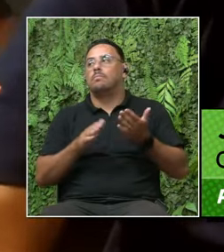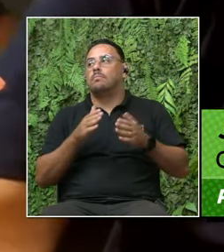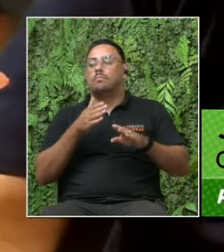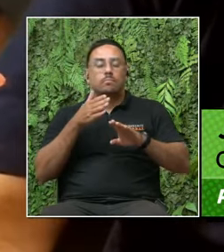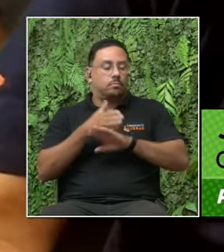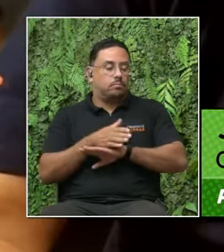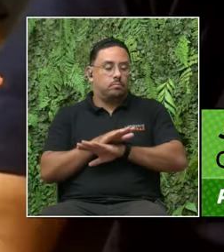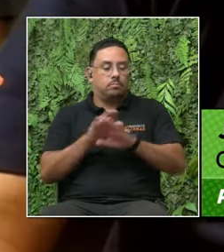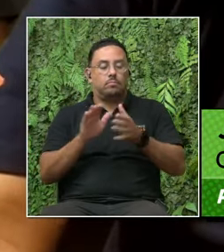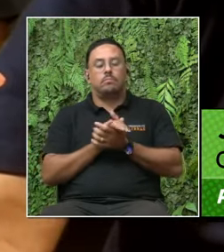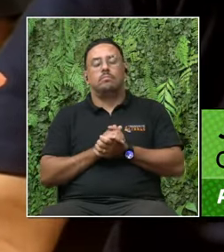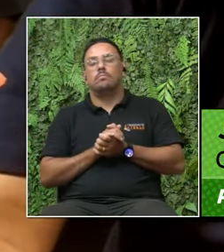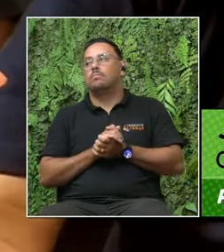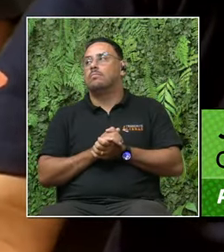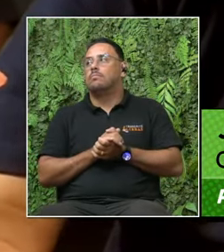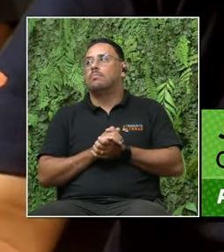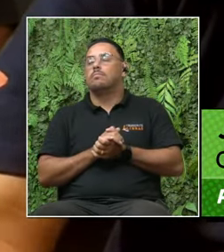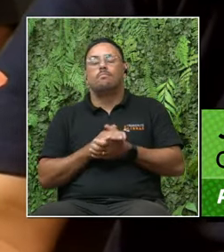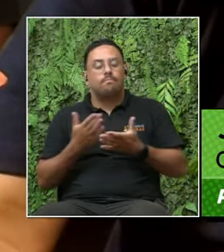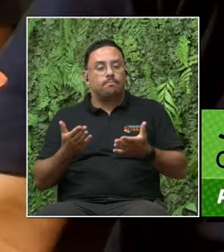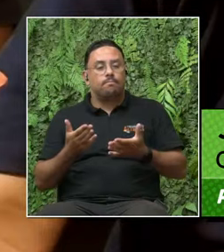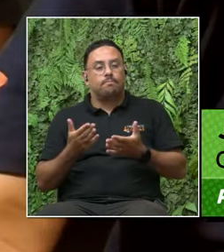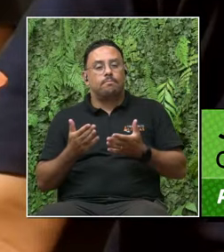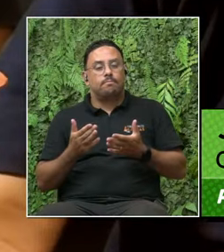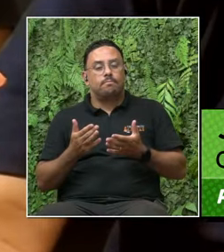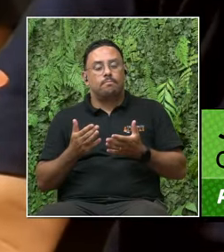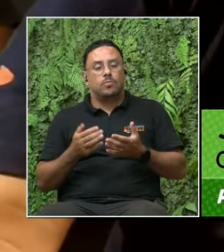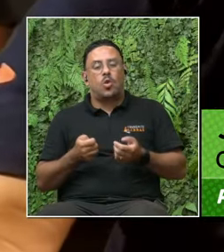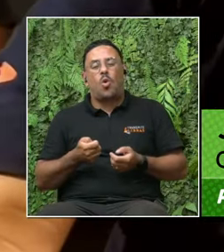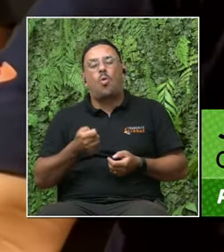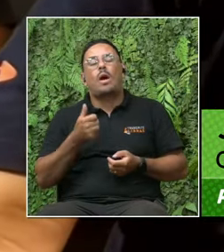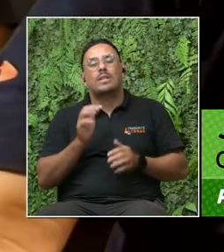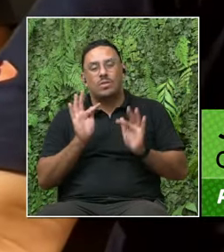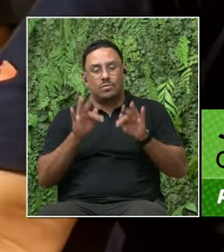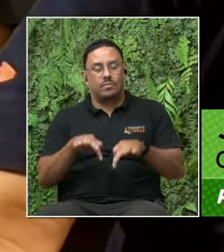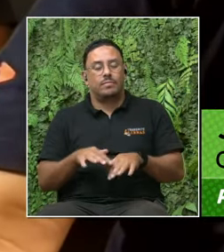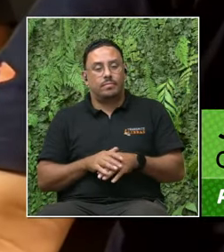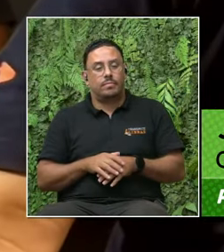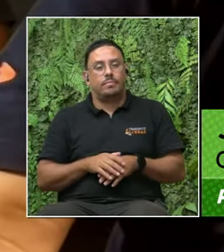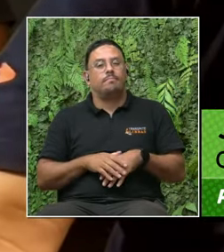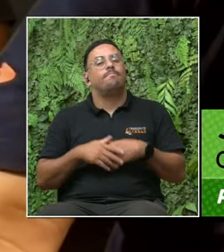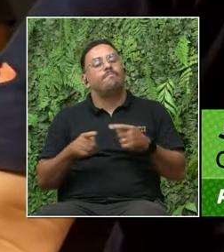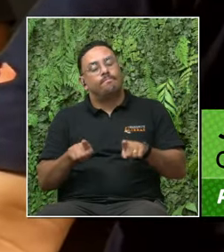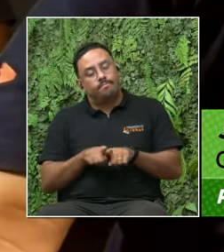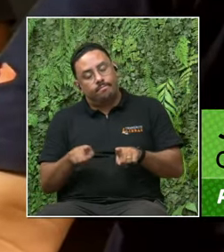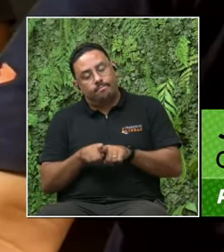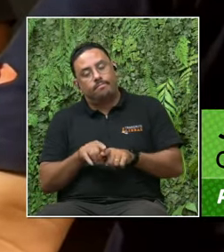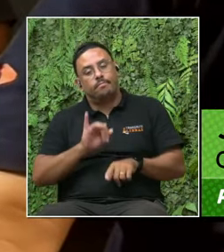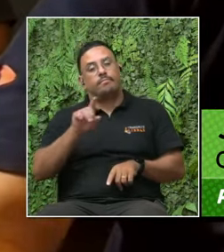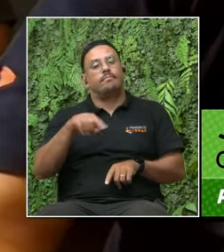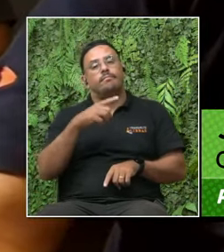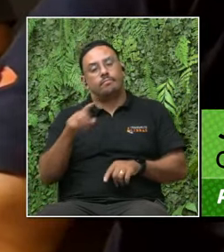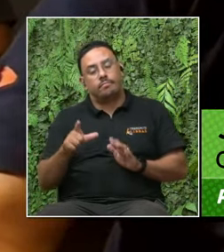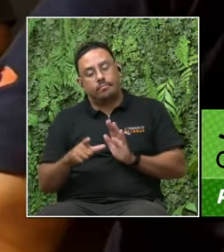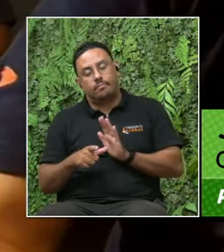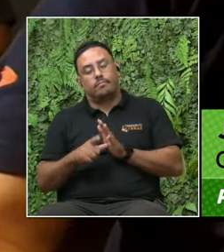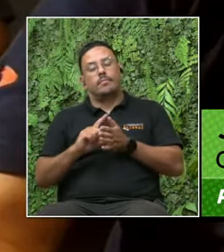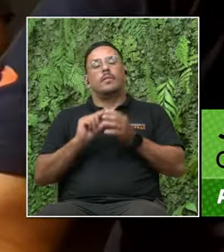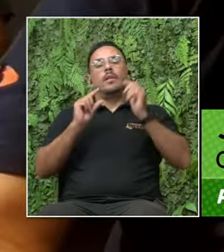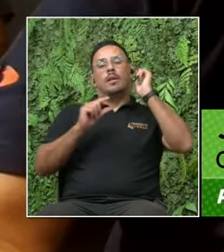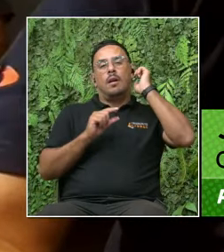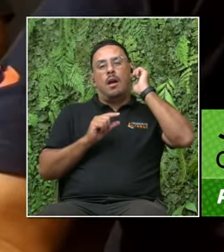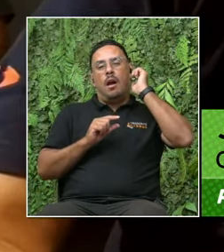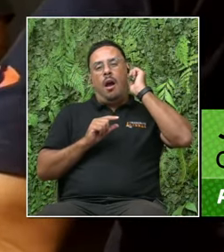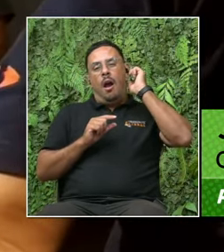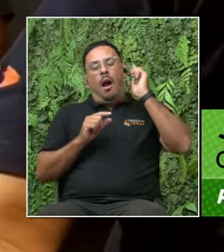entrou já na numa fase final da partida e claro que o João Marcelo entrou antes um pouquinho mas